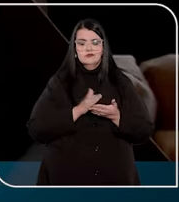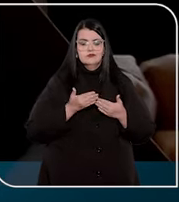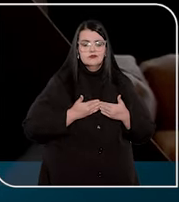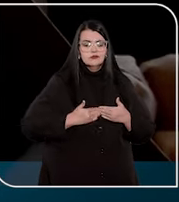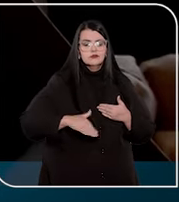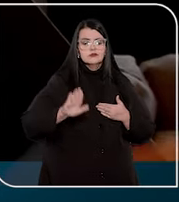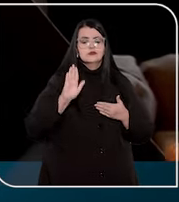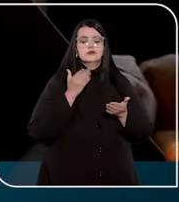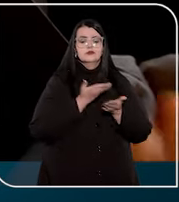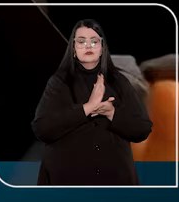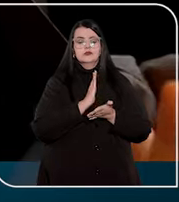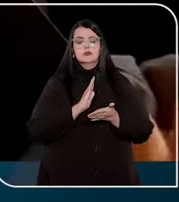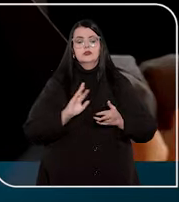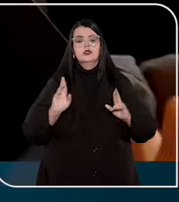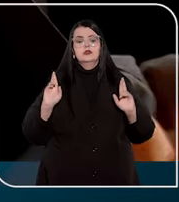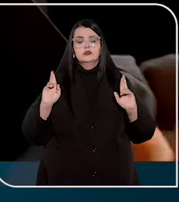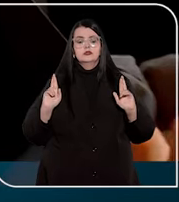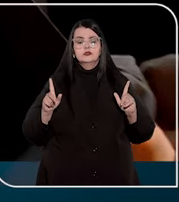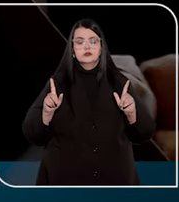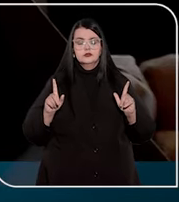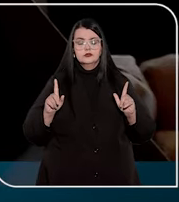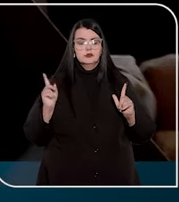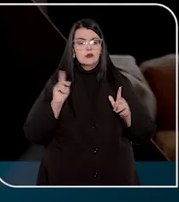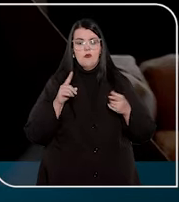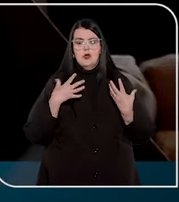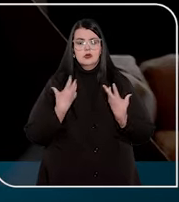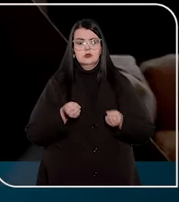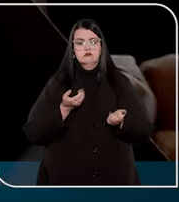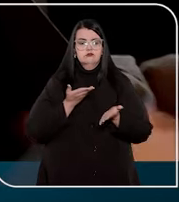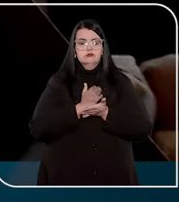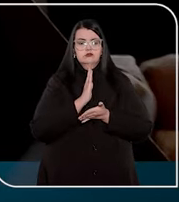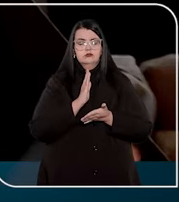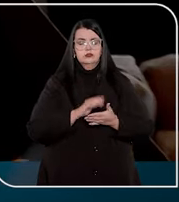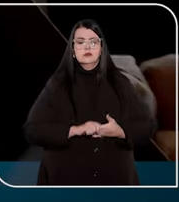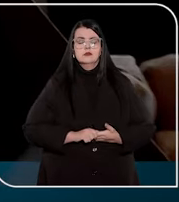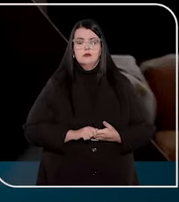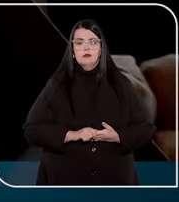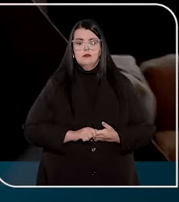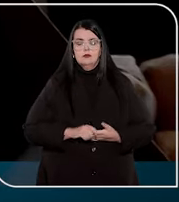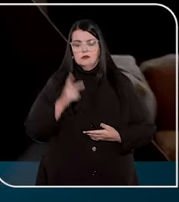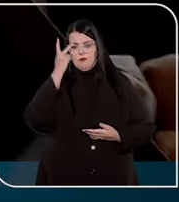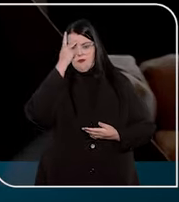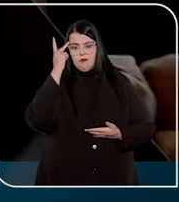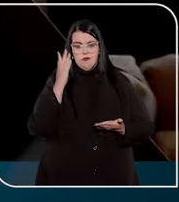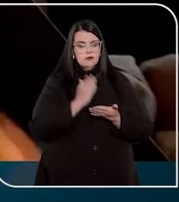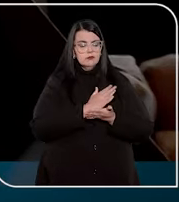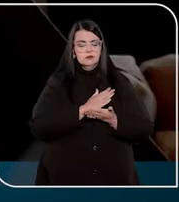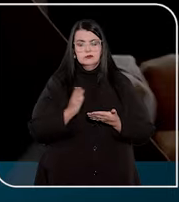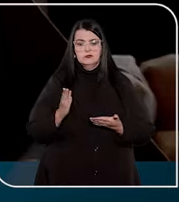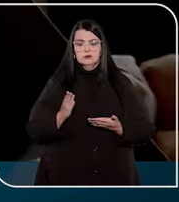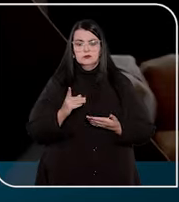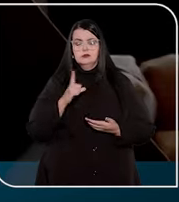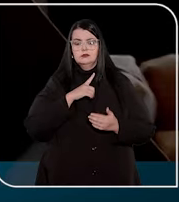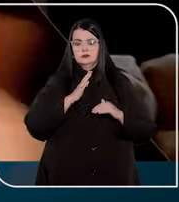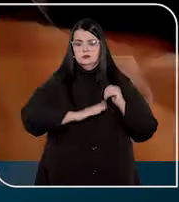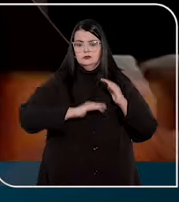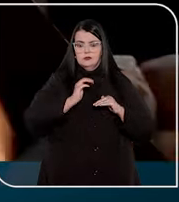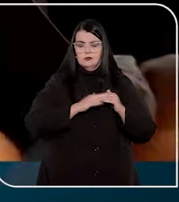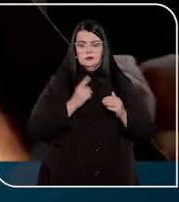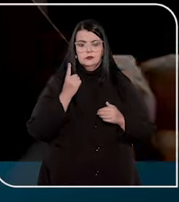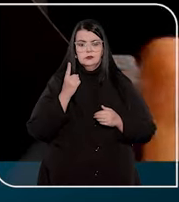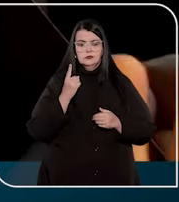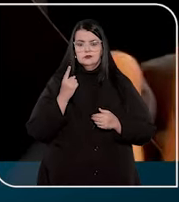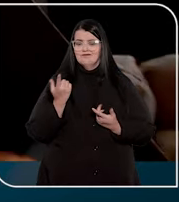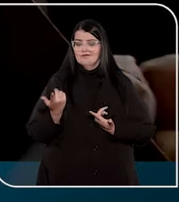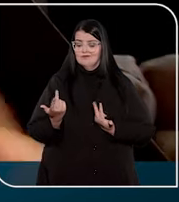negar seguimento é totalmente diferente de inadmitir. Para algumas pessoas, como essa atividade antes era uma só, porque não tinha esse desdobramento, é